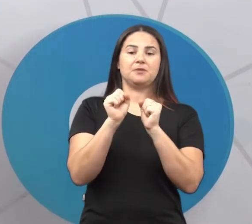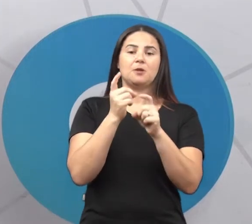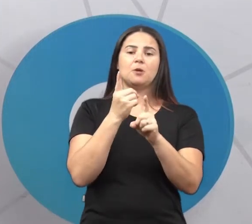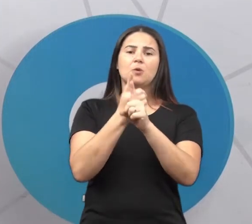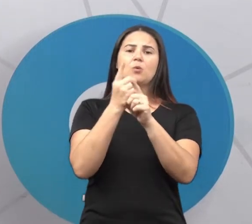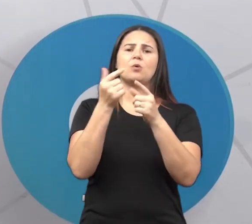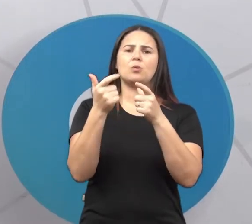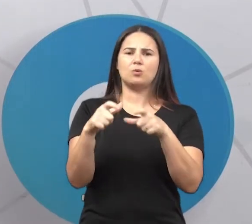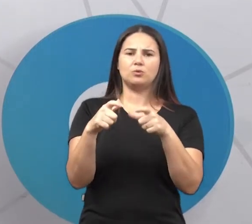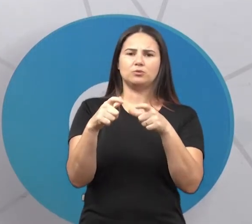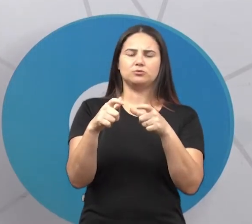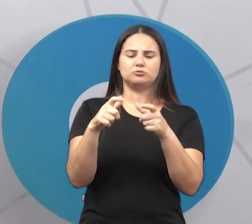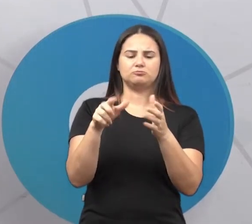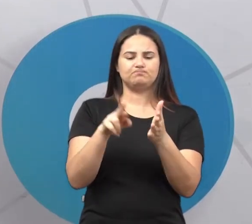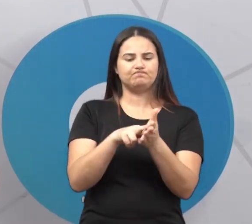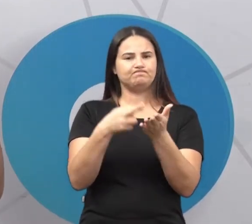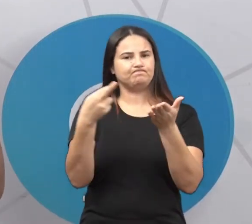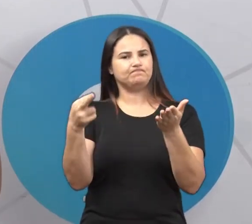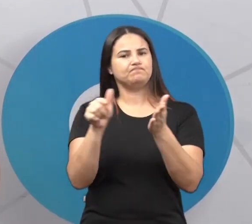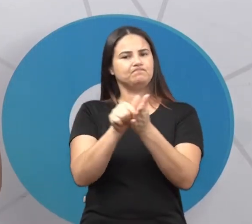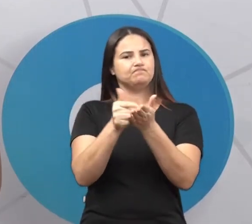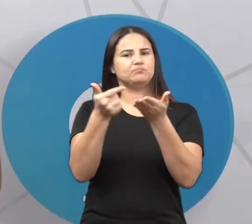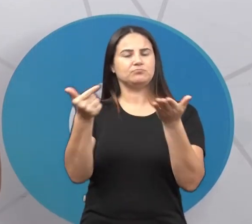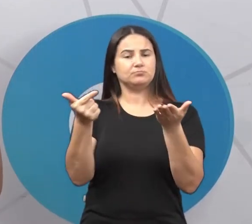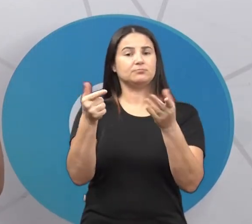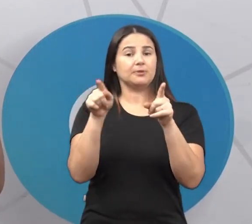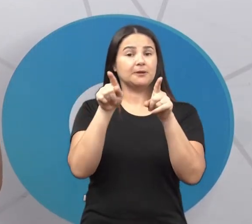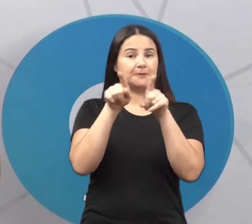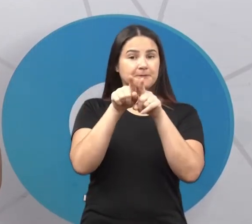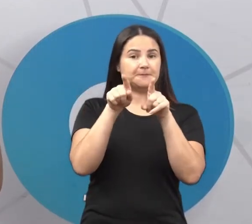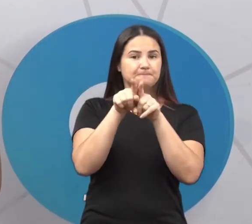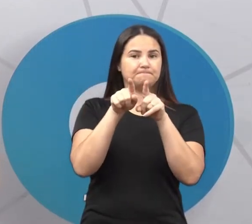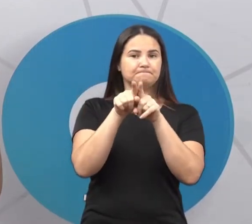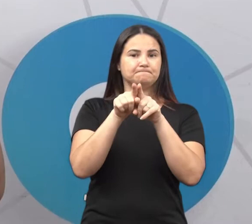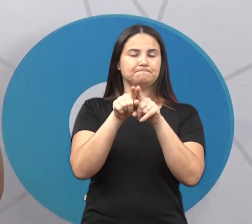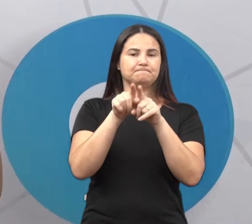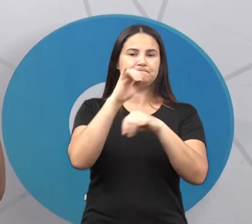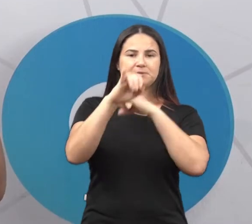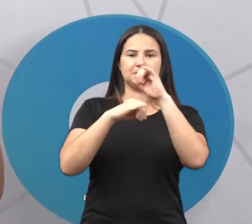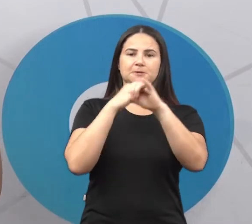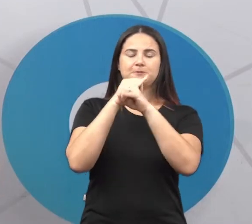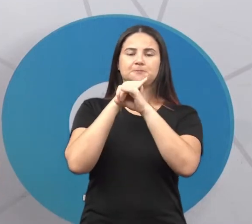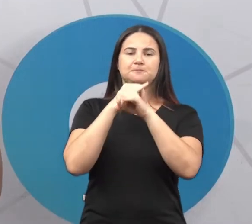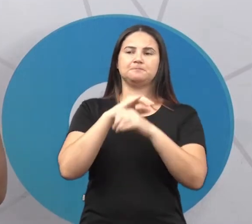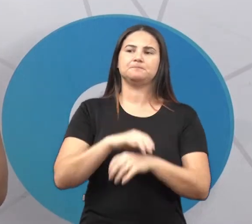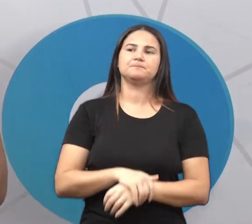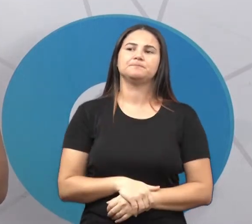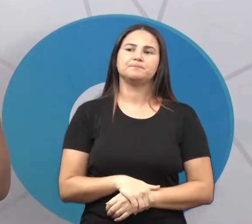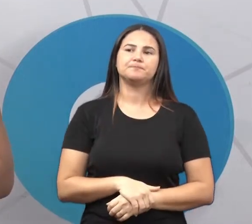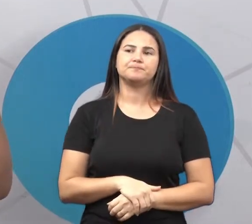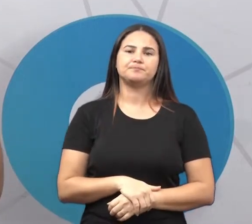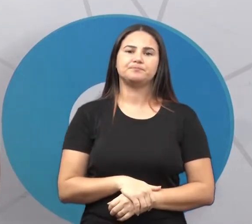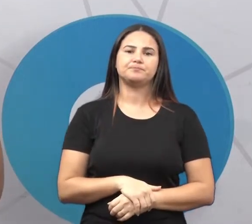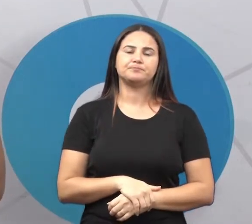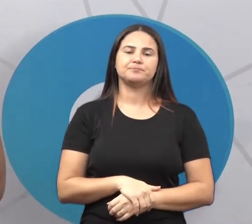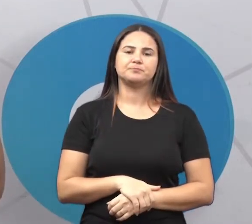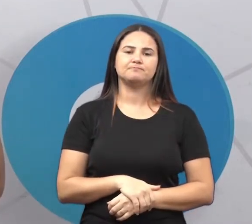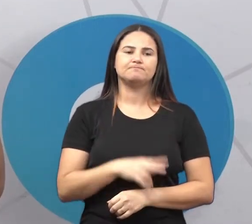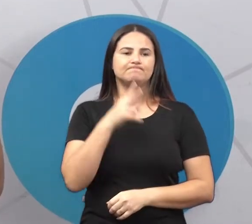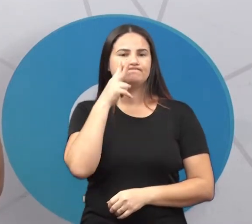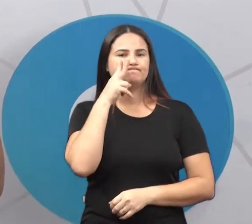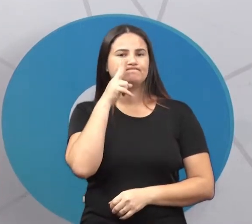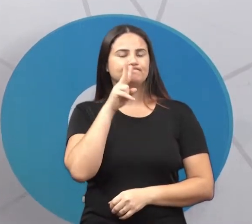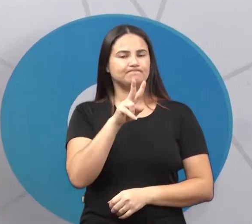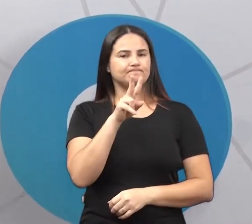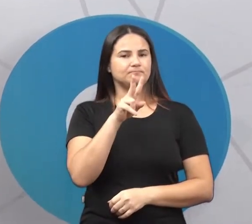revistas, em jornais, posso inclusive ler na internet, né? Online. Ok? Agora nós vamos ver como